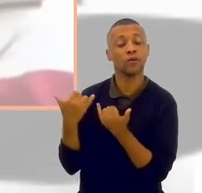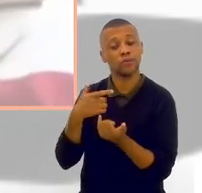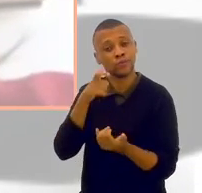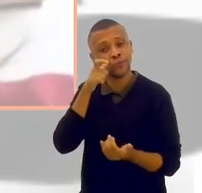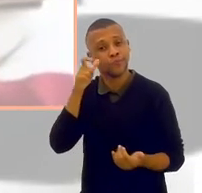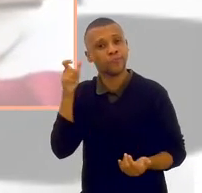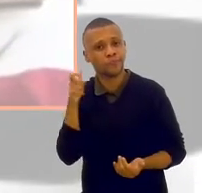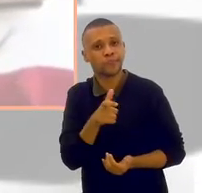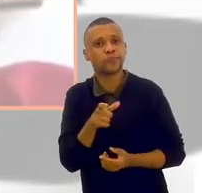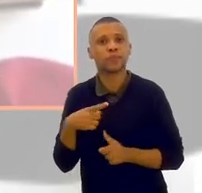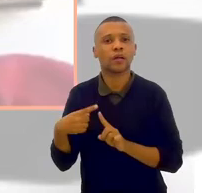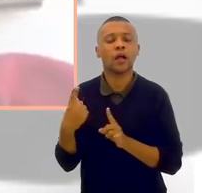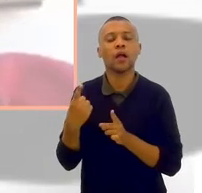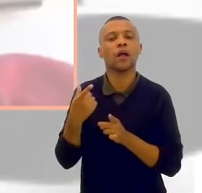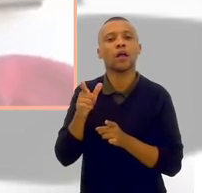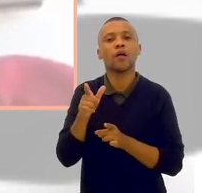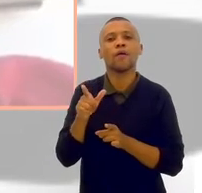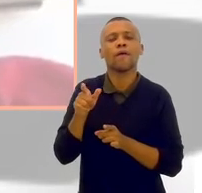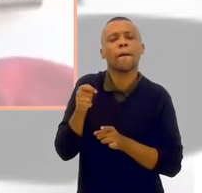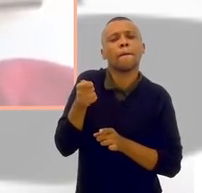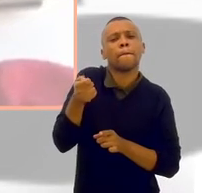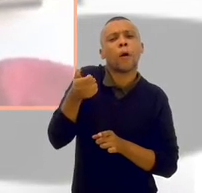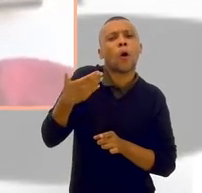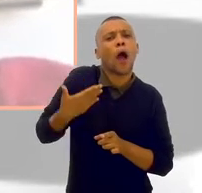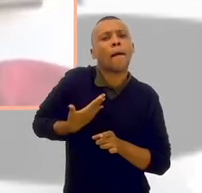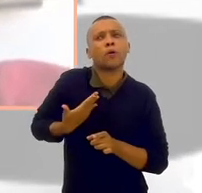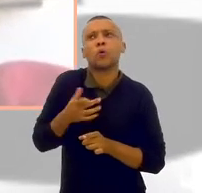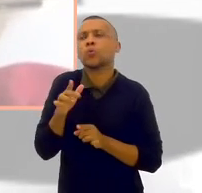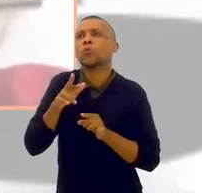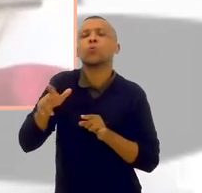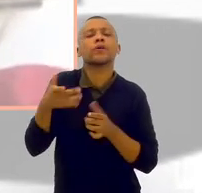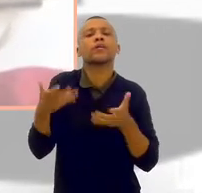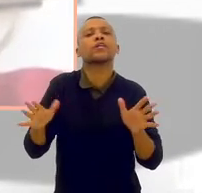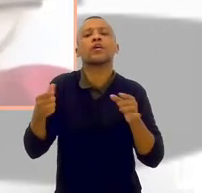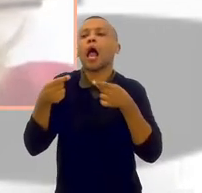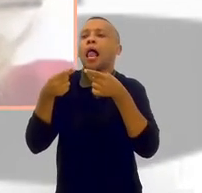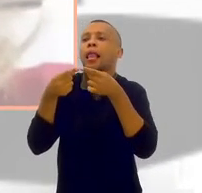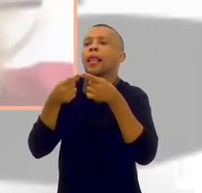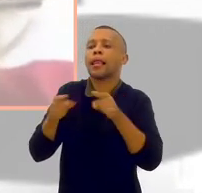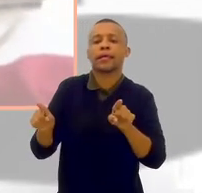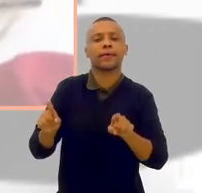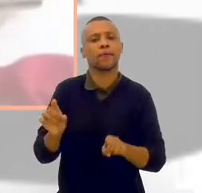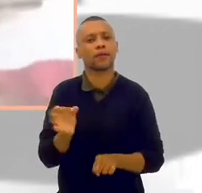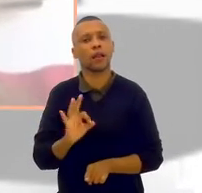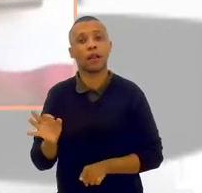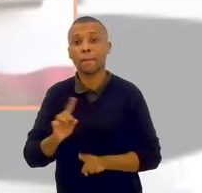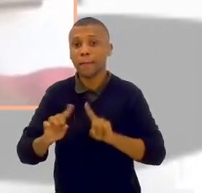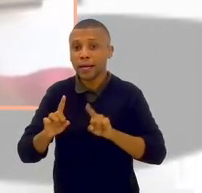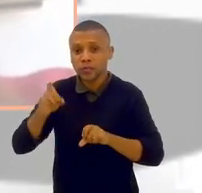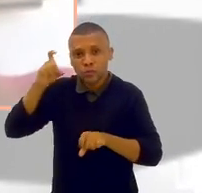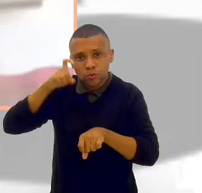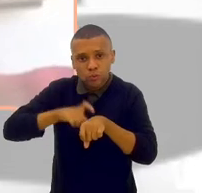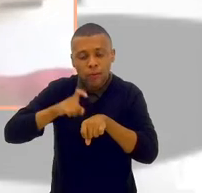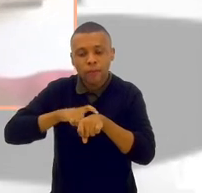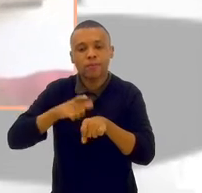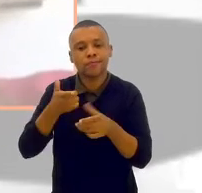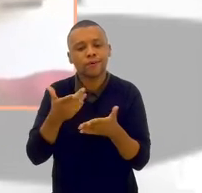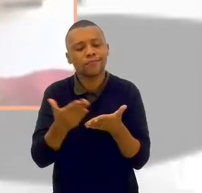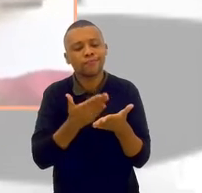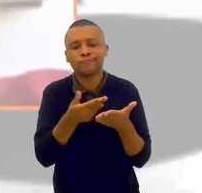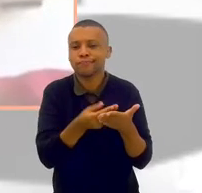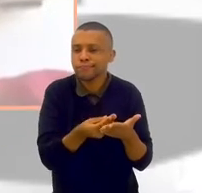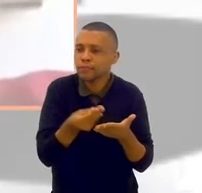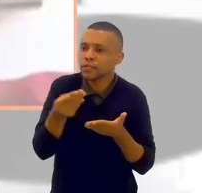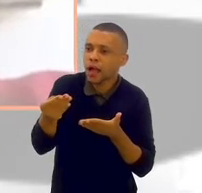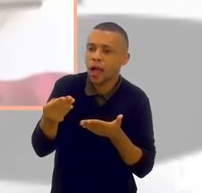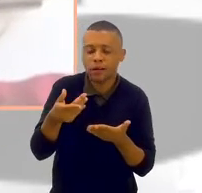E foi interessante que eu fiz poucos para amigos, né, não fiz lançamento, nada. Mas eu, cada vez que eu entrego, as pessoas